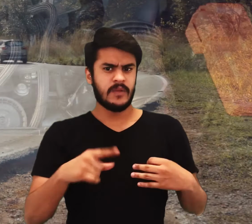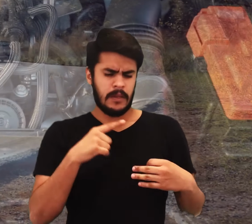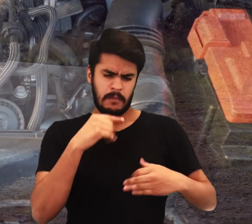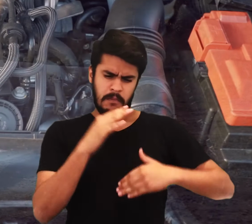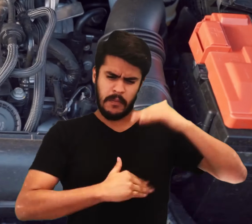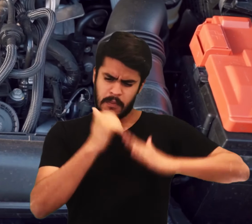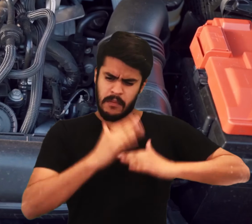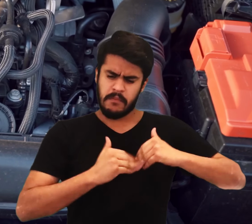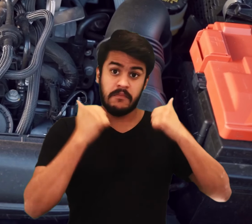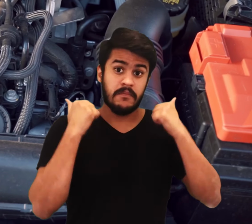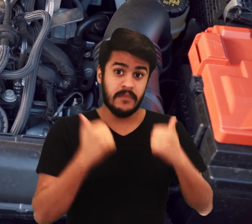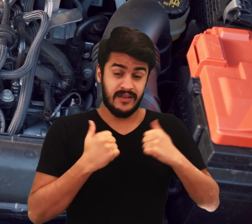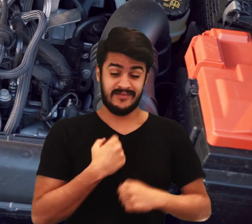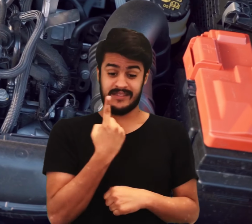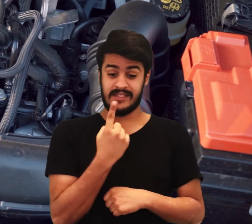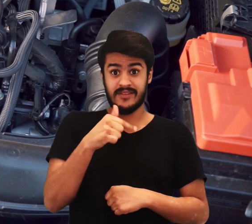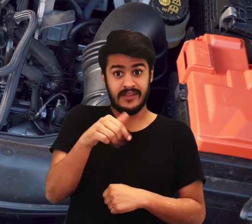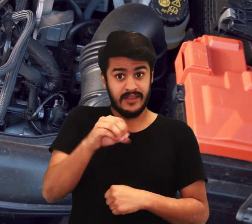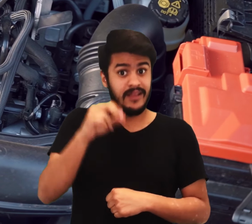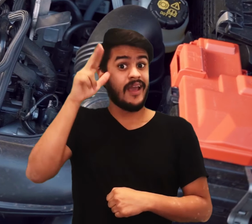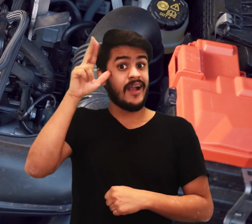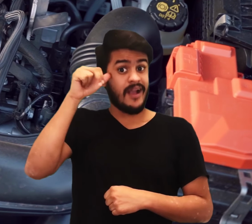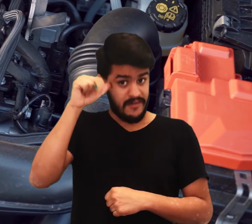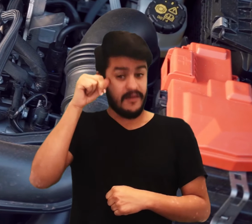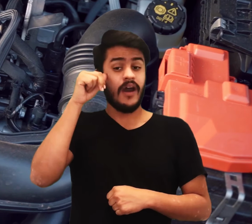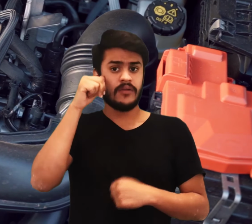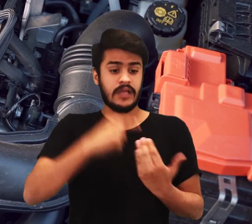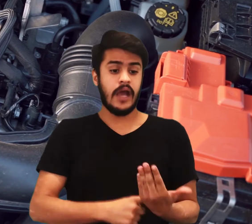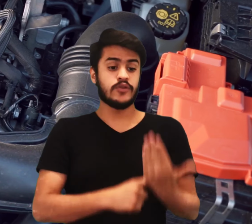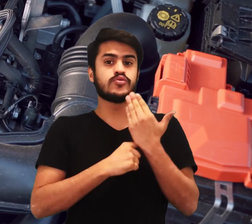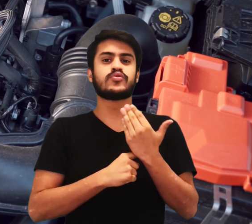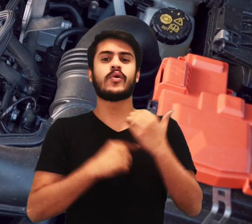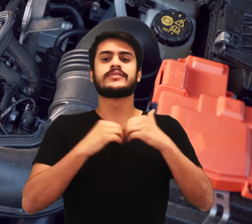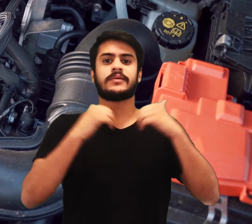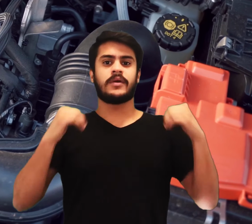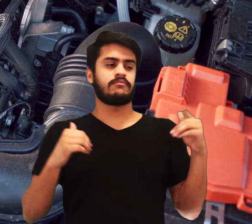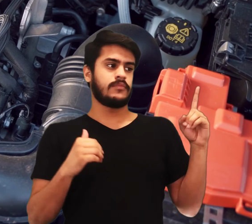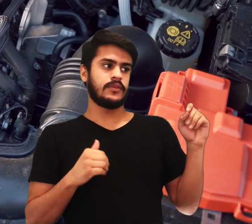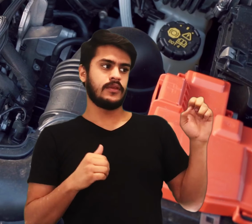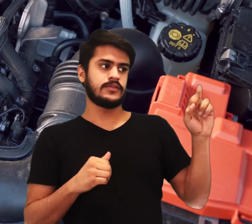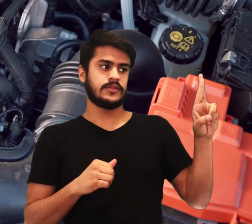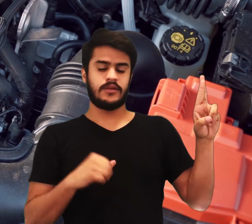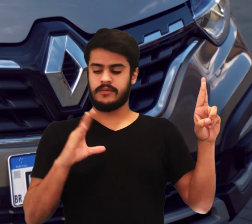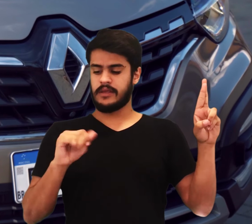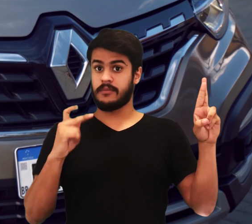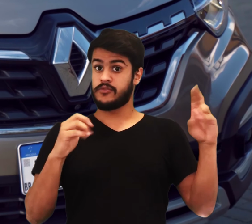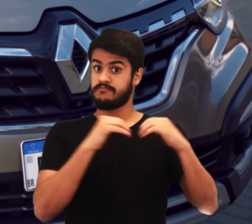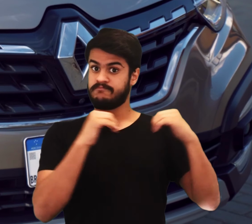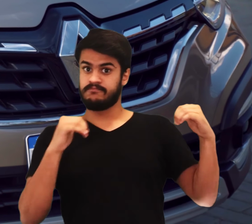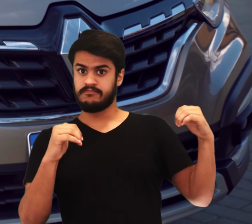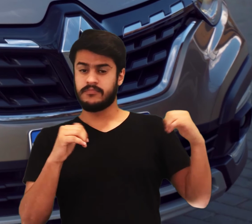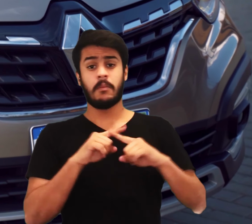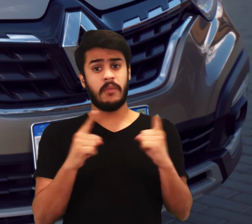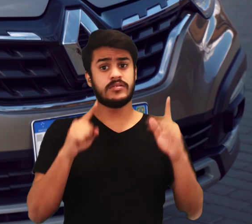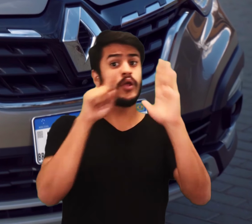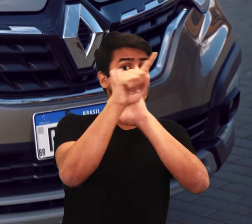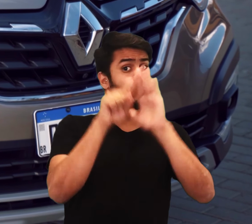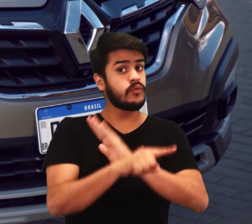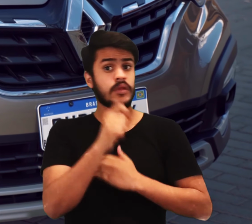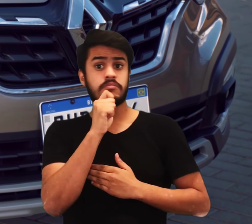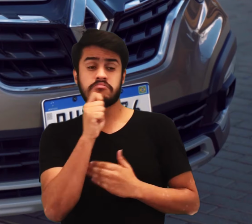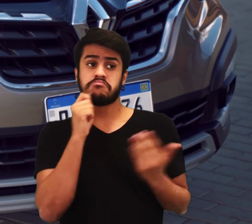desempenho impressionante esse motor de 170 cavalos trouxe pro Capture e ajudou a separar ele do Duster de vez mas sem dúvida também ficam algumas